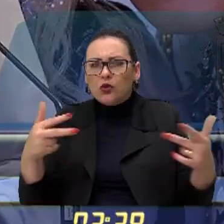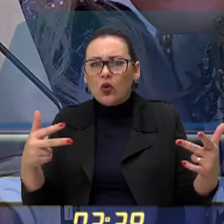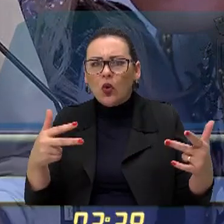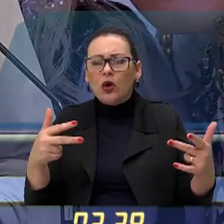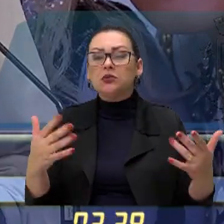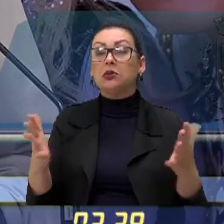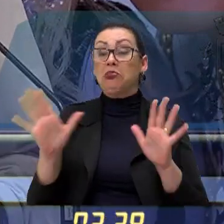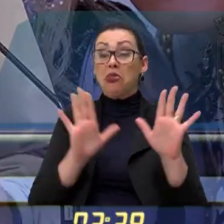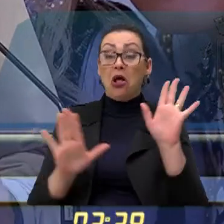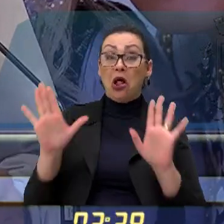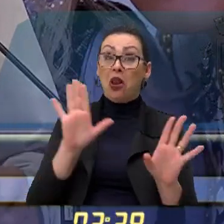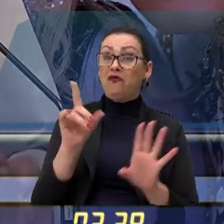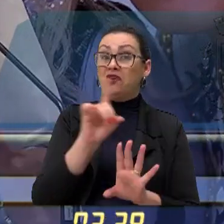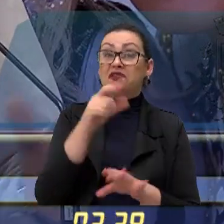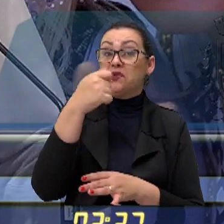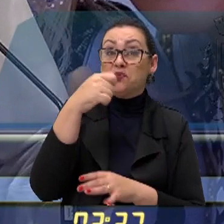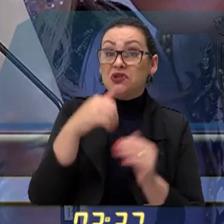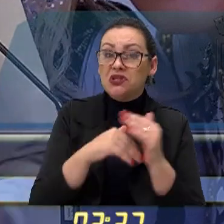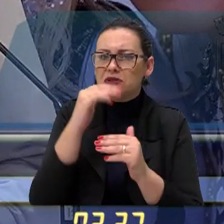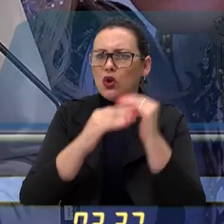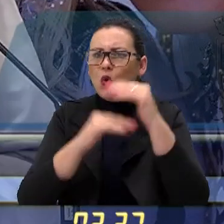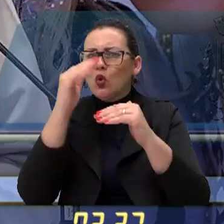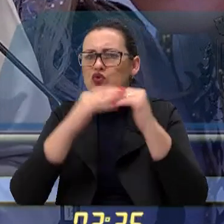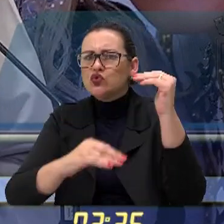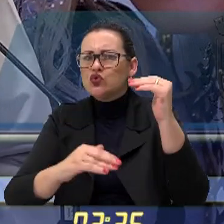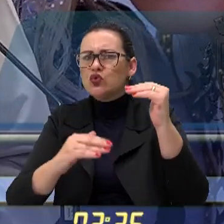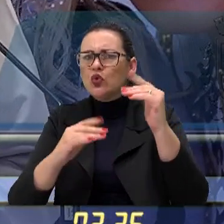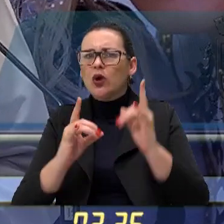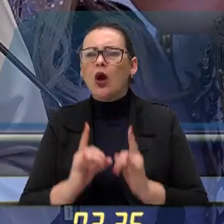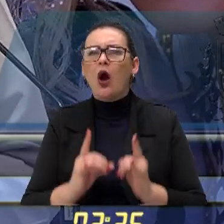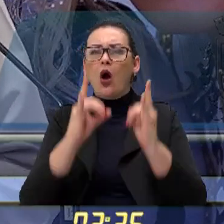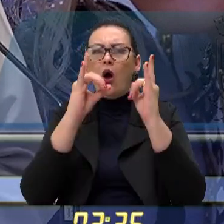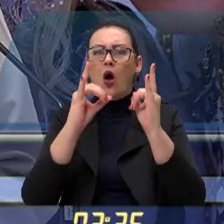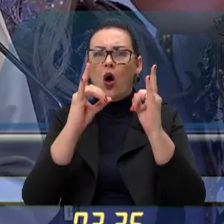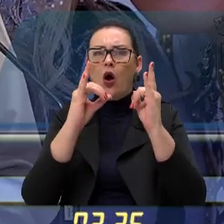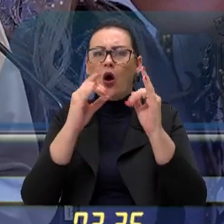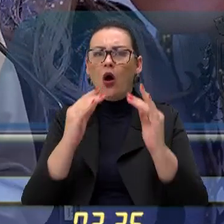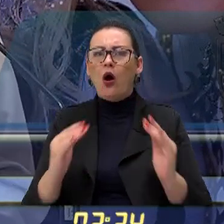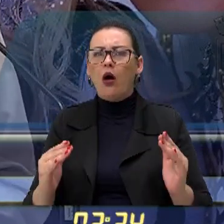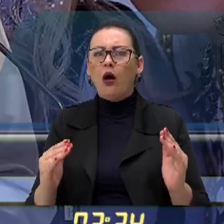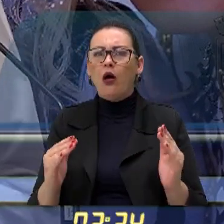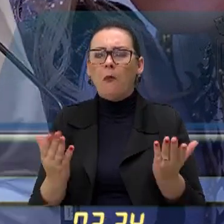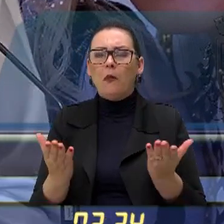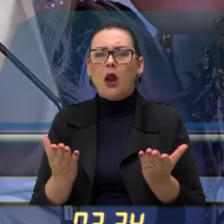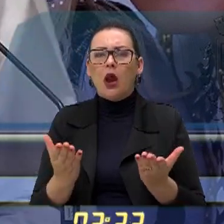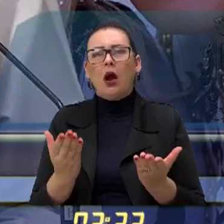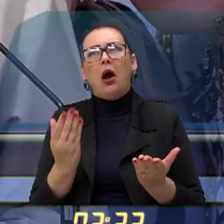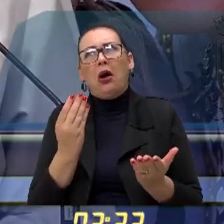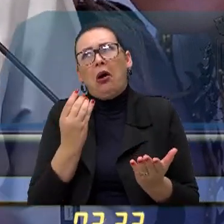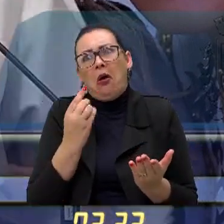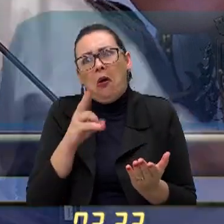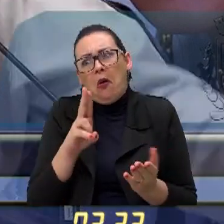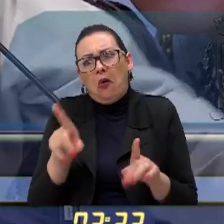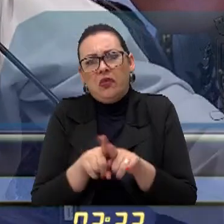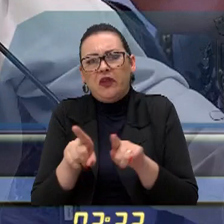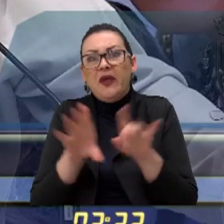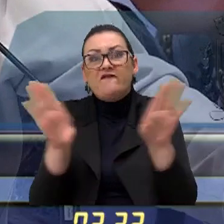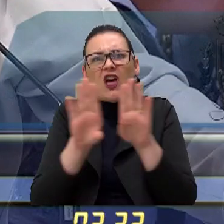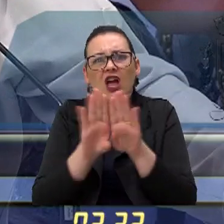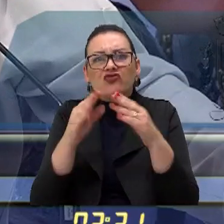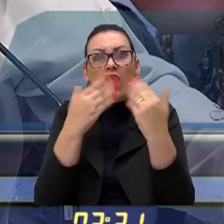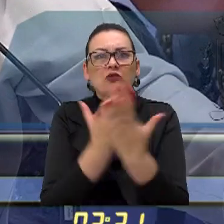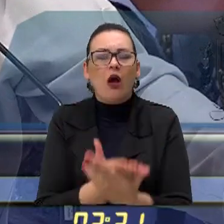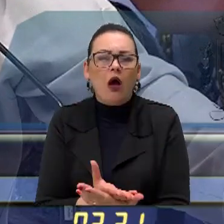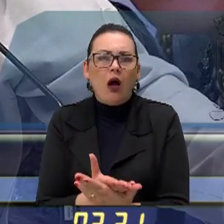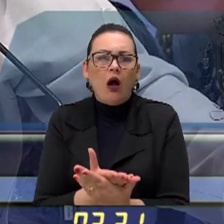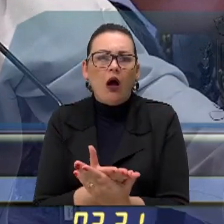como talvez não fosse necessária a construção de uma obra tão faraônica, ou insinuou, inclusive, o fechamento da escola.